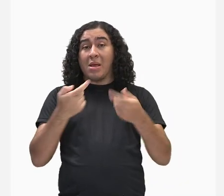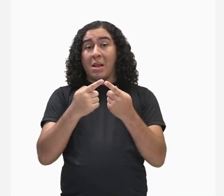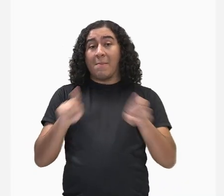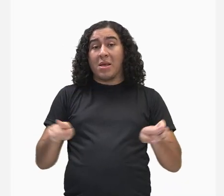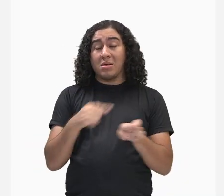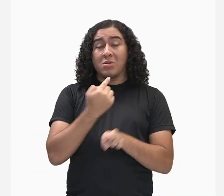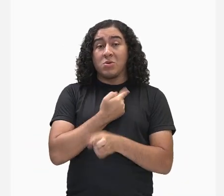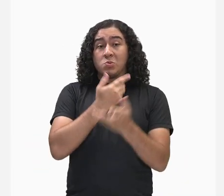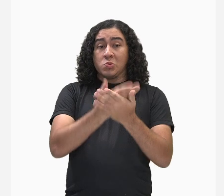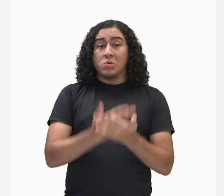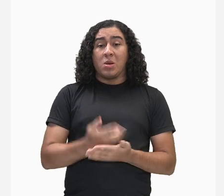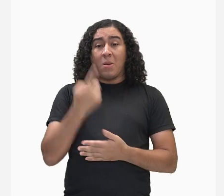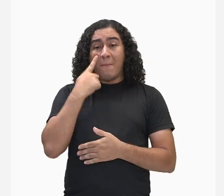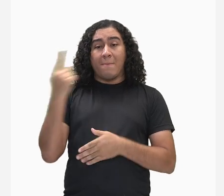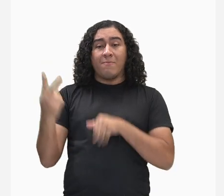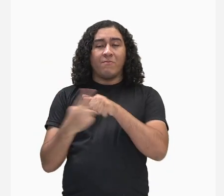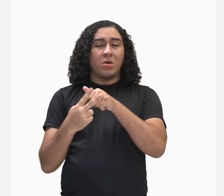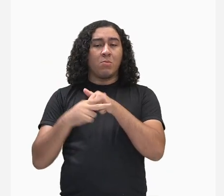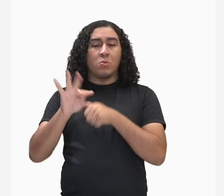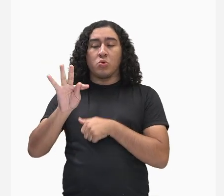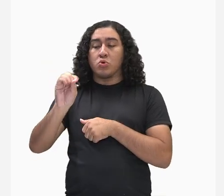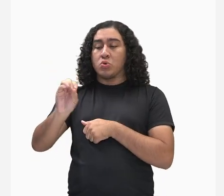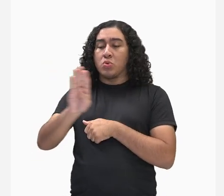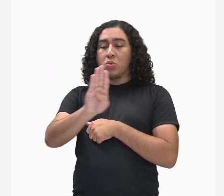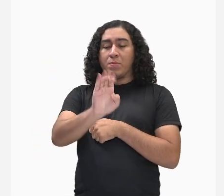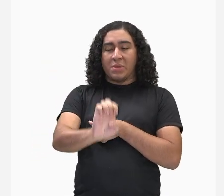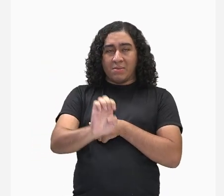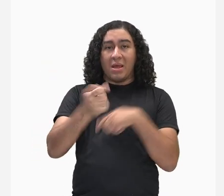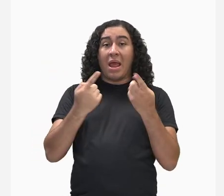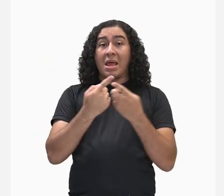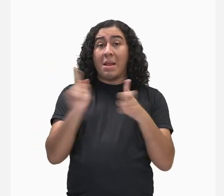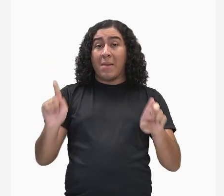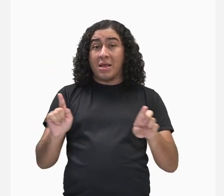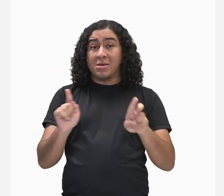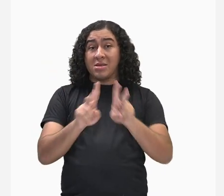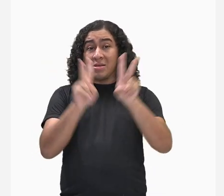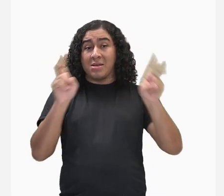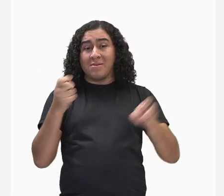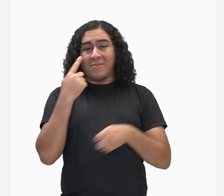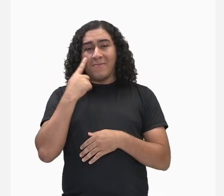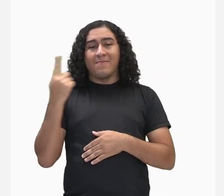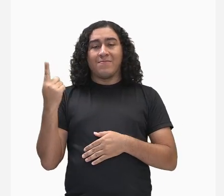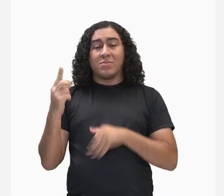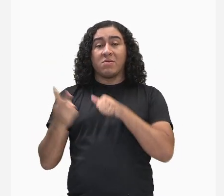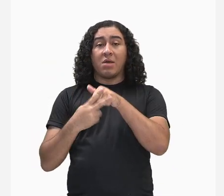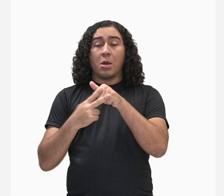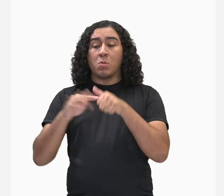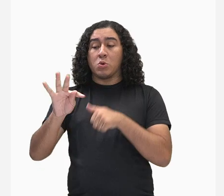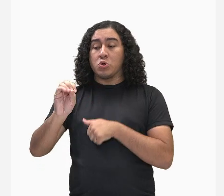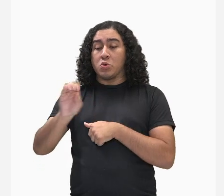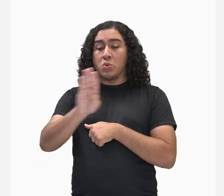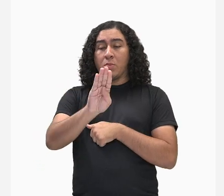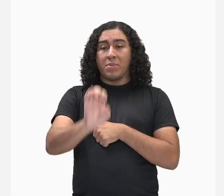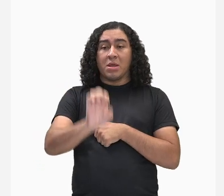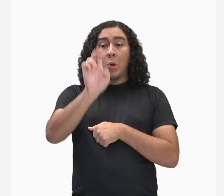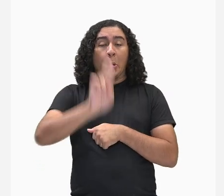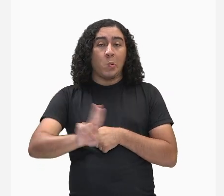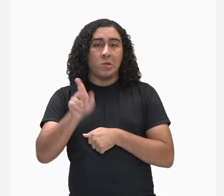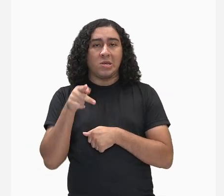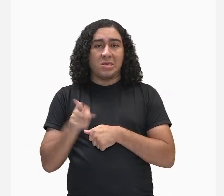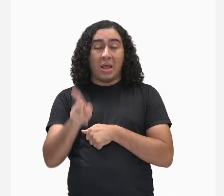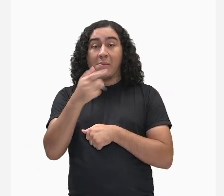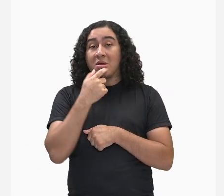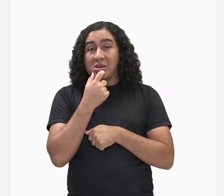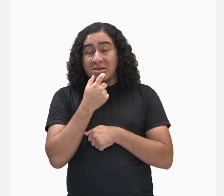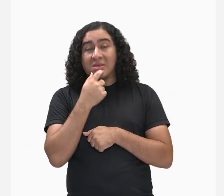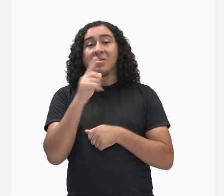dessa unidade, que é o verbo to be. O grammar topic, né? Verbo to be. O verbo to be é um dos verbos mais utilizados na língua